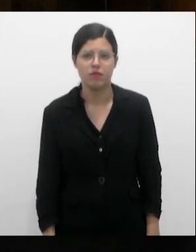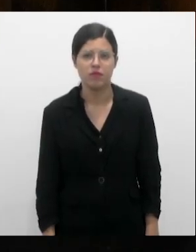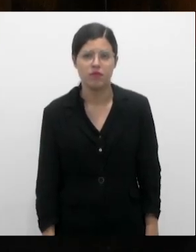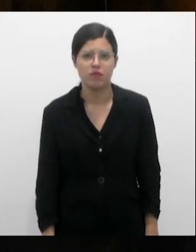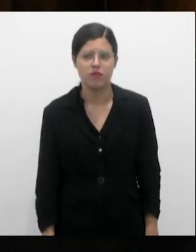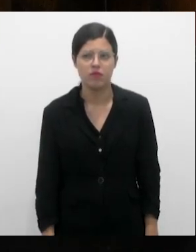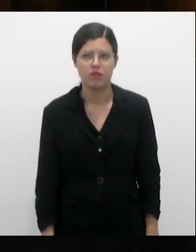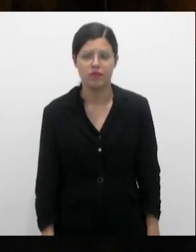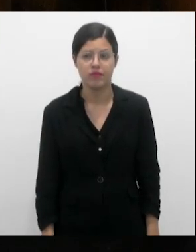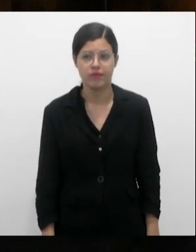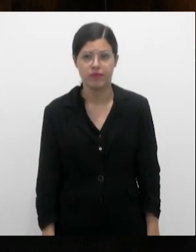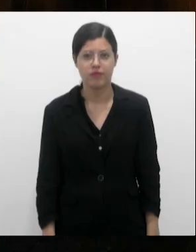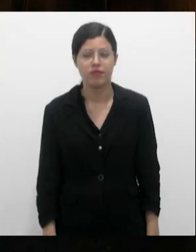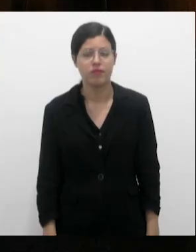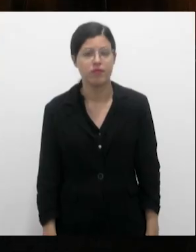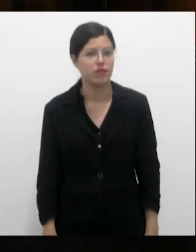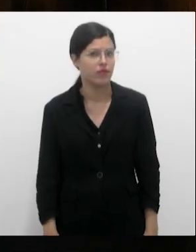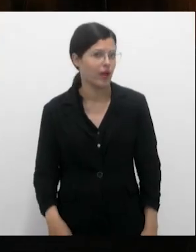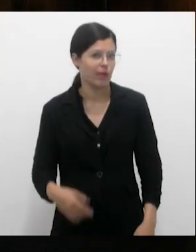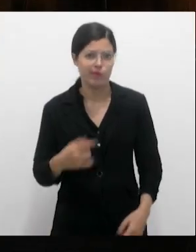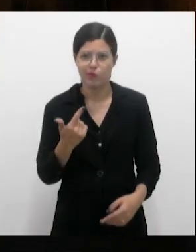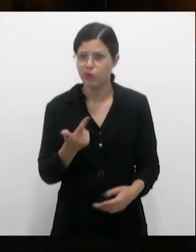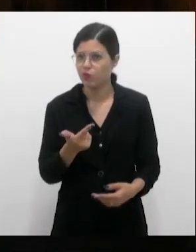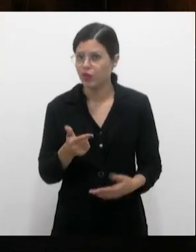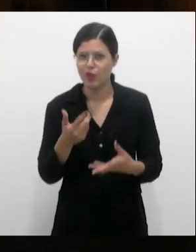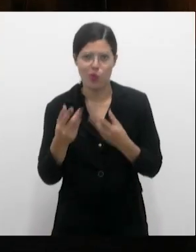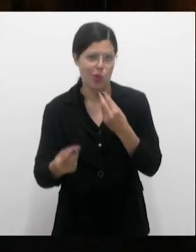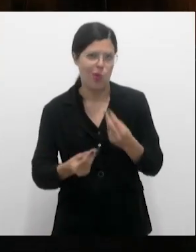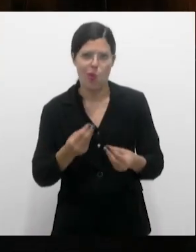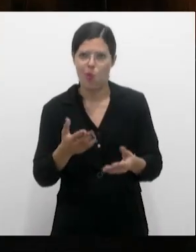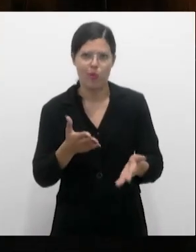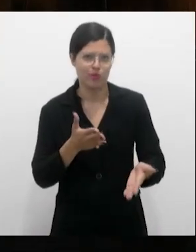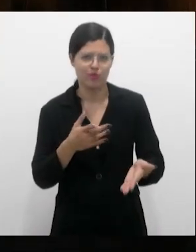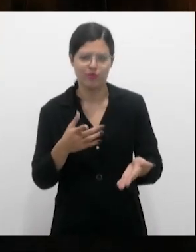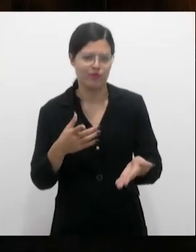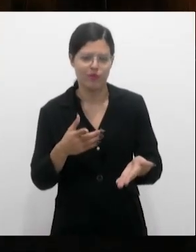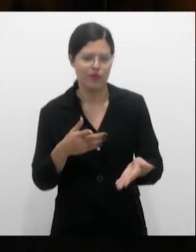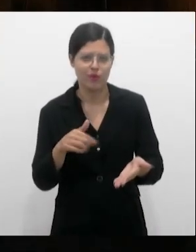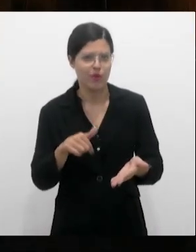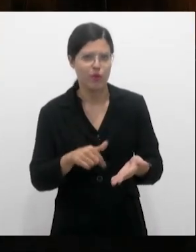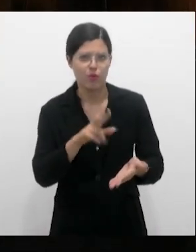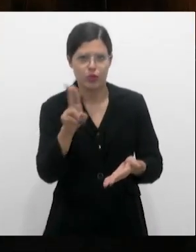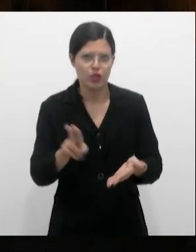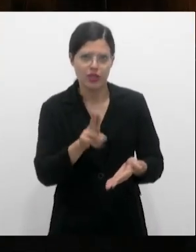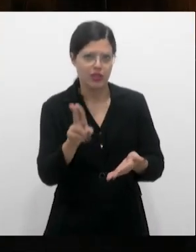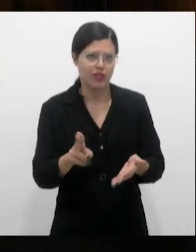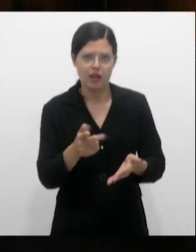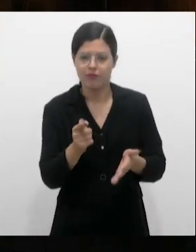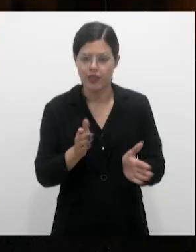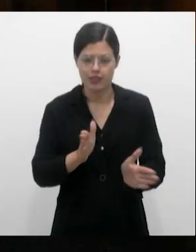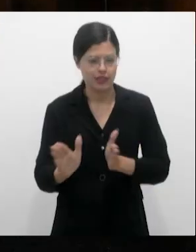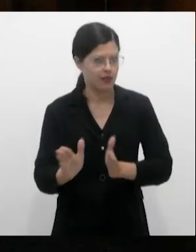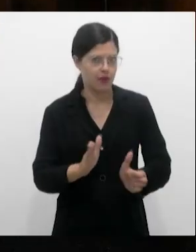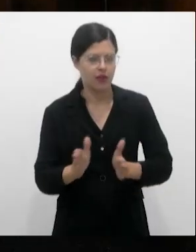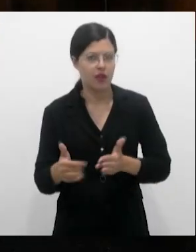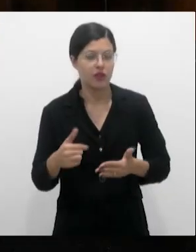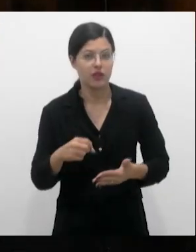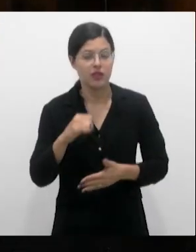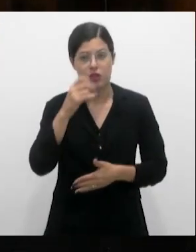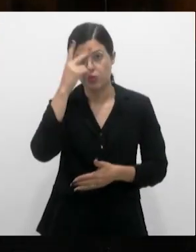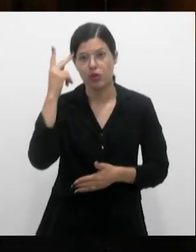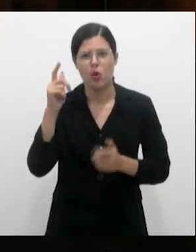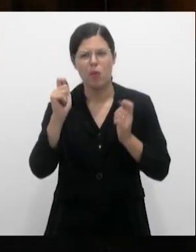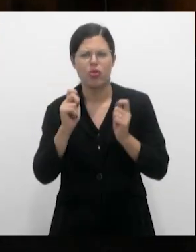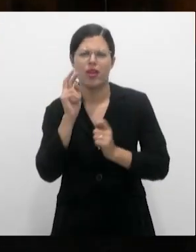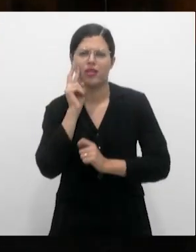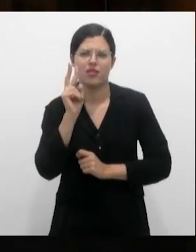no estado deplorável, sem condições mínimas de acessibilidade. Se as pessoas tivessem a oportunidade de poder ver, as